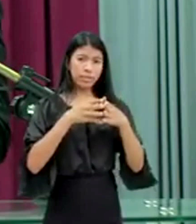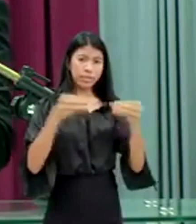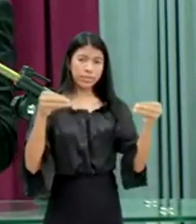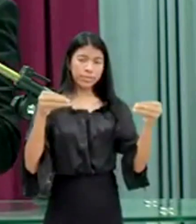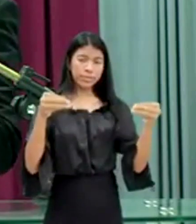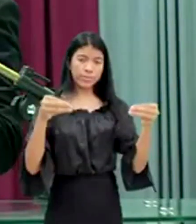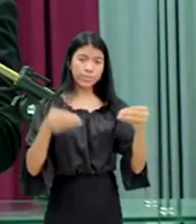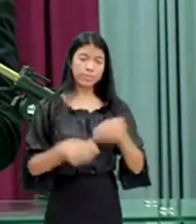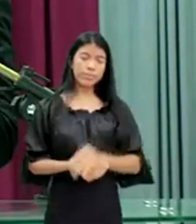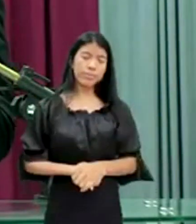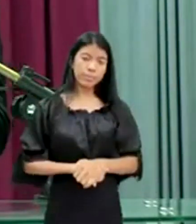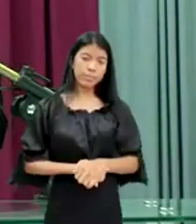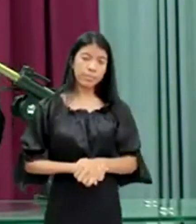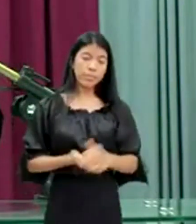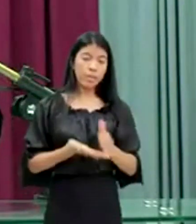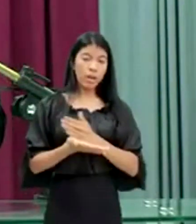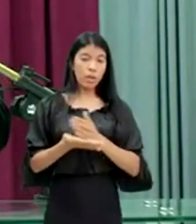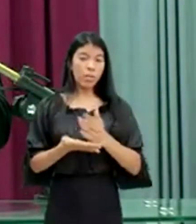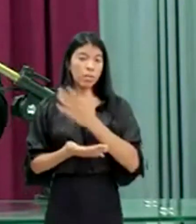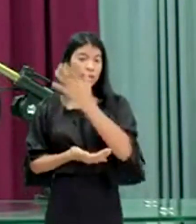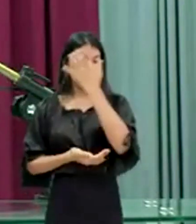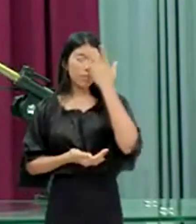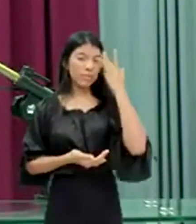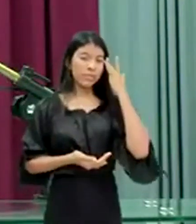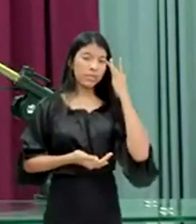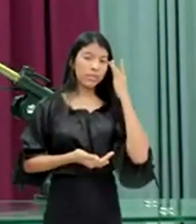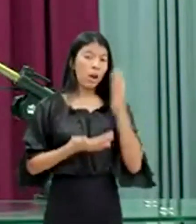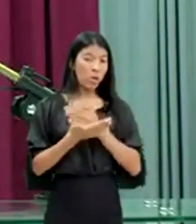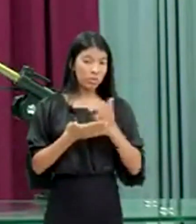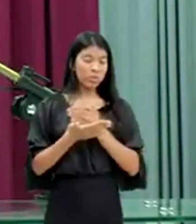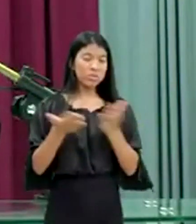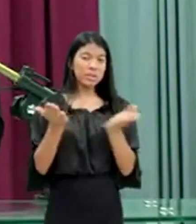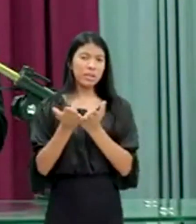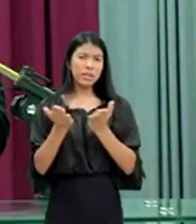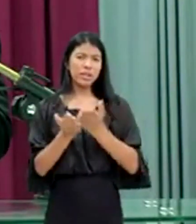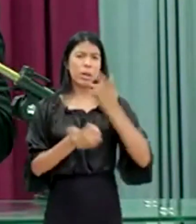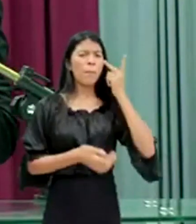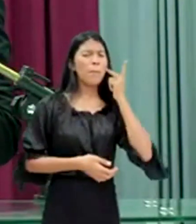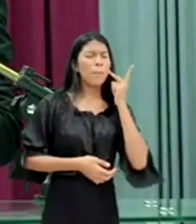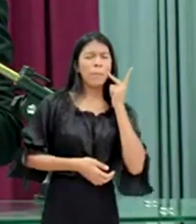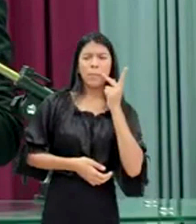aí começam até, alguns crentes, a profetizar o caos,